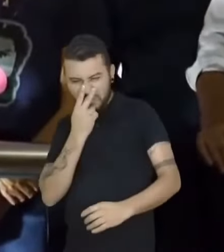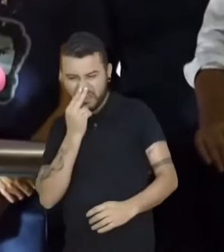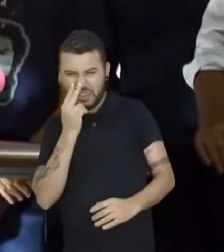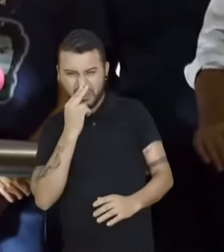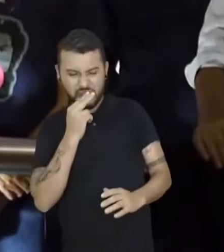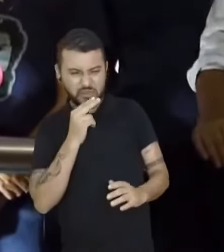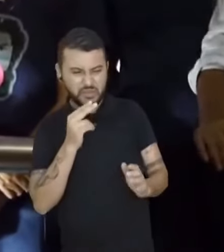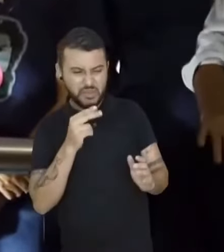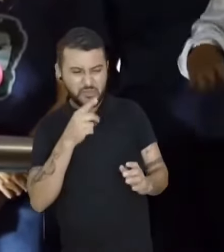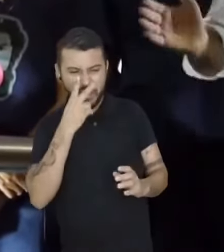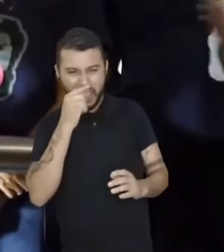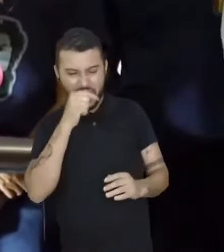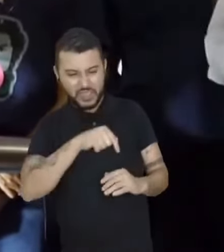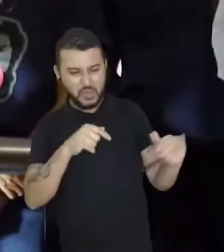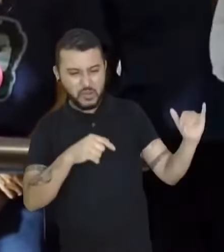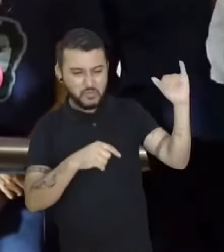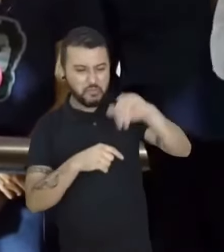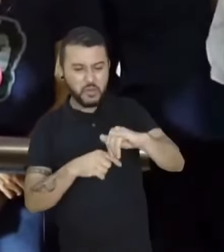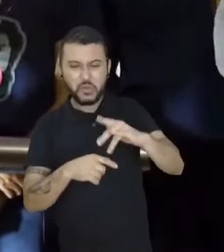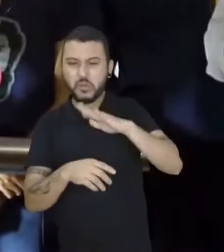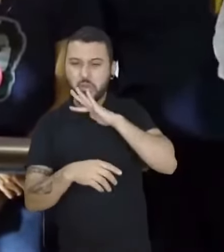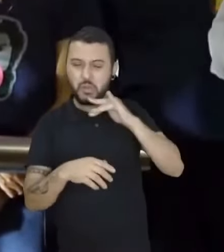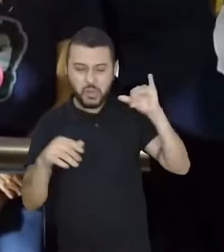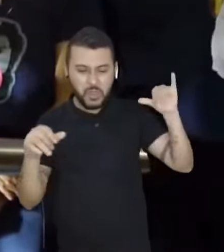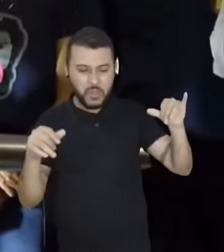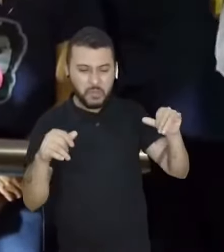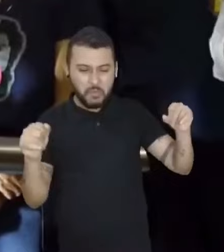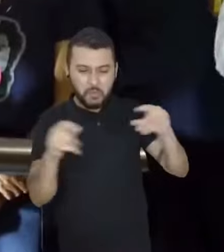uma rodoviária.